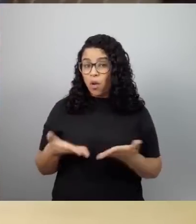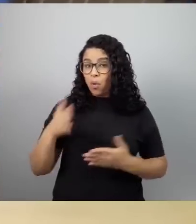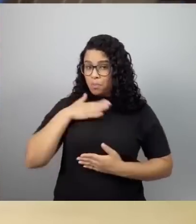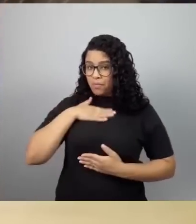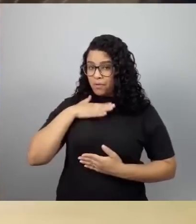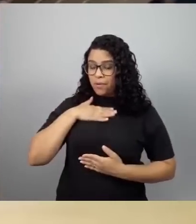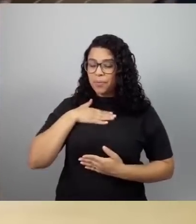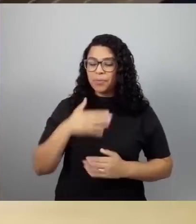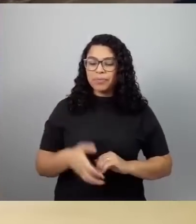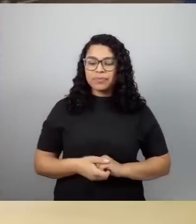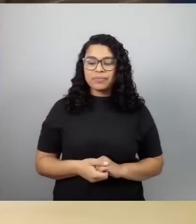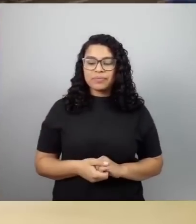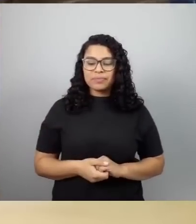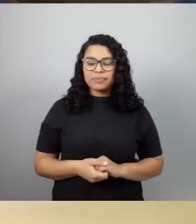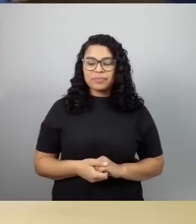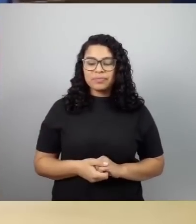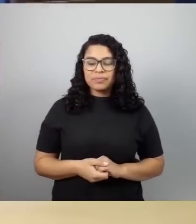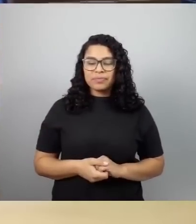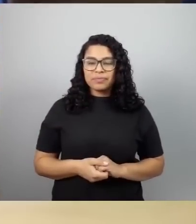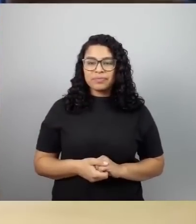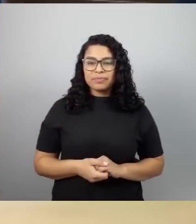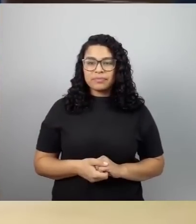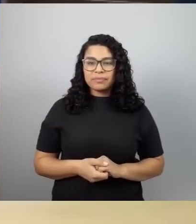Agora o meu.